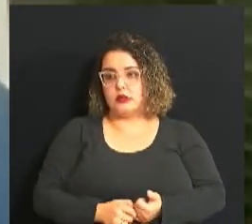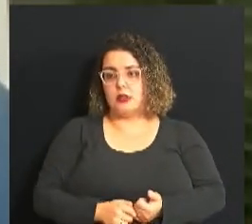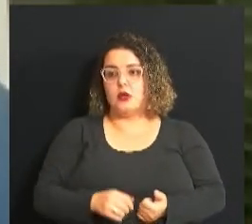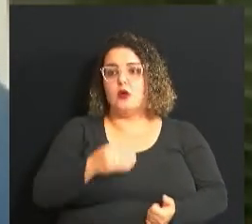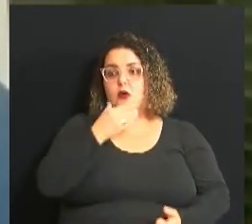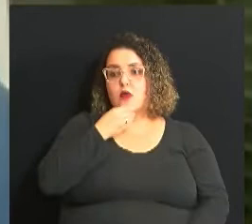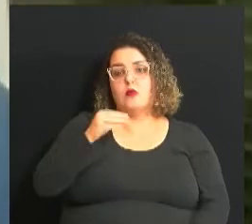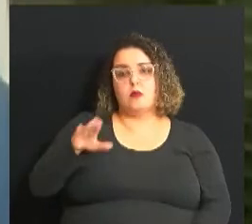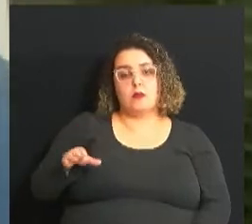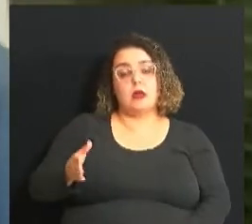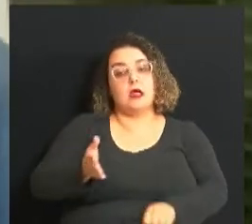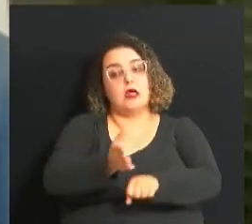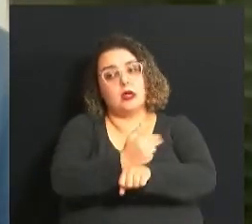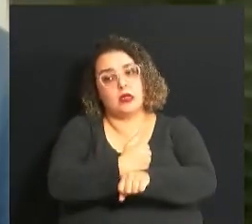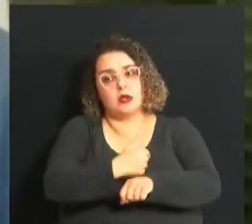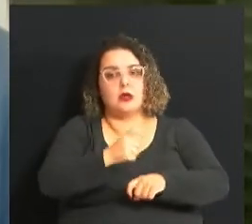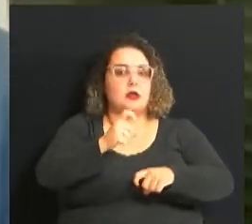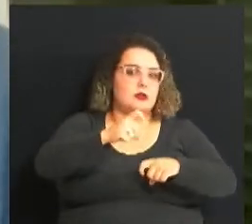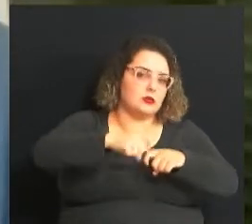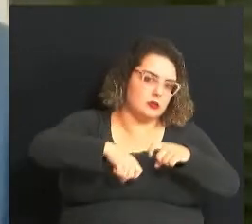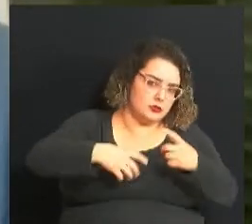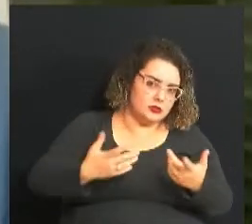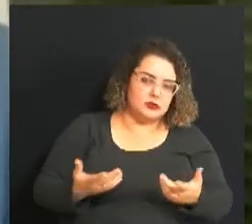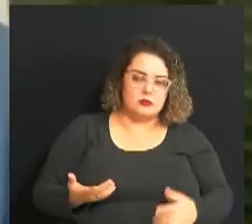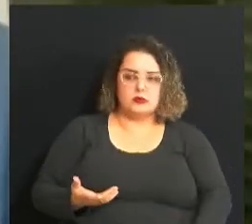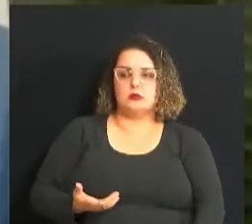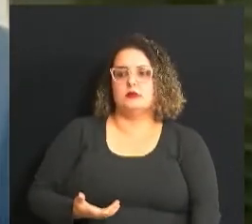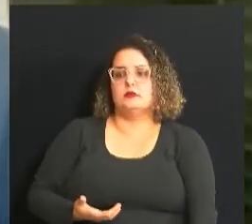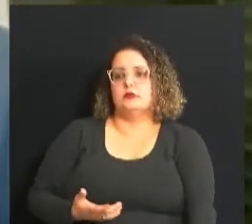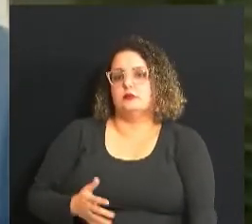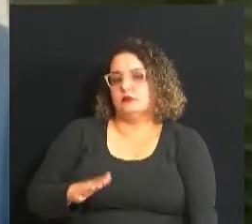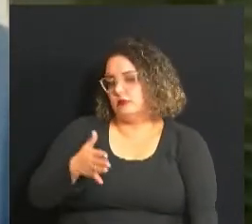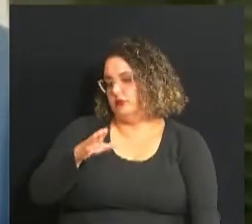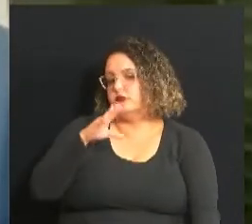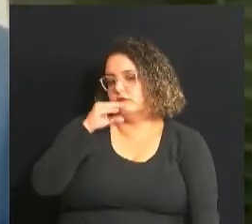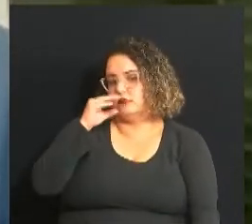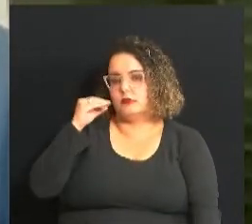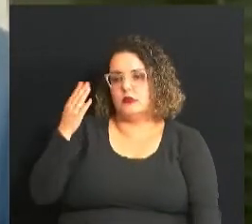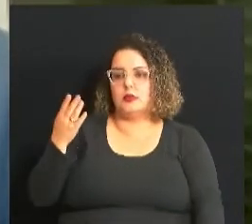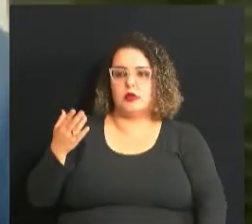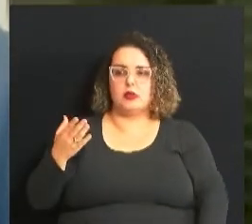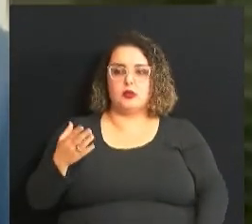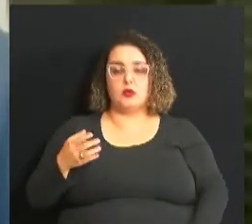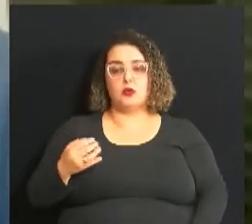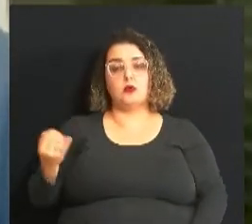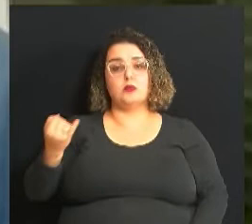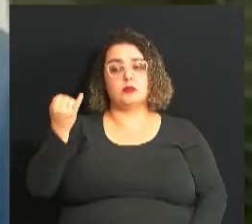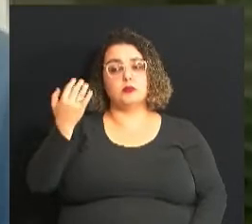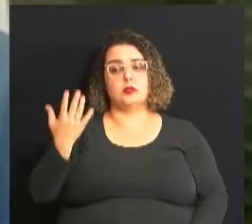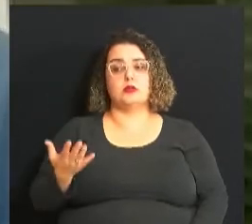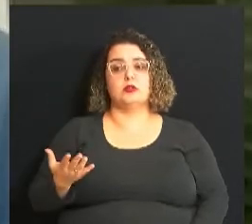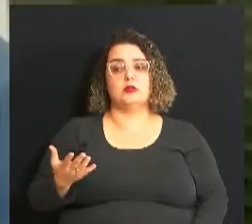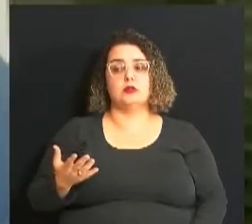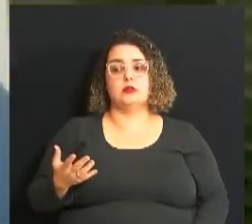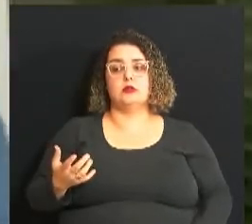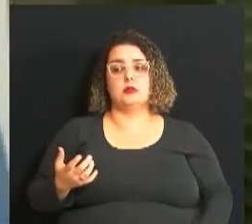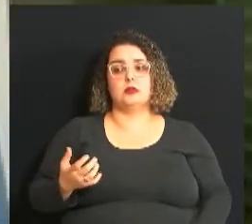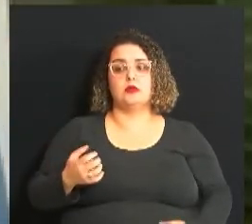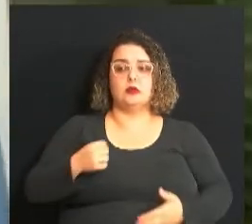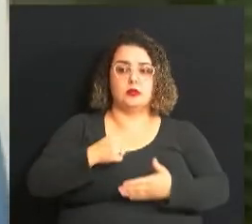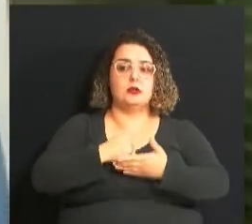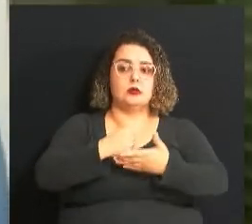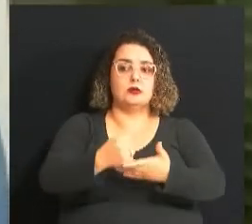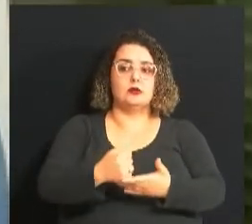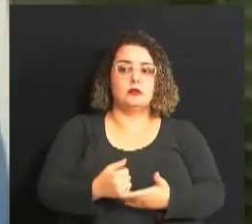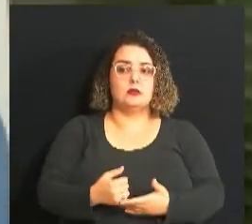ter relações sexuais, na fase, digamos, adolescente, o ideal seria ele ser levado. Geralmente, quem